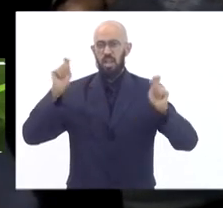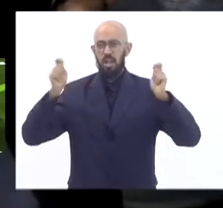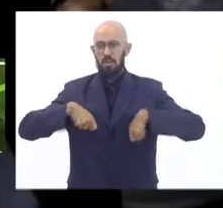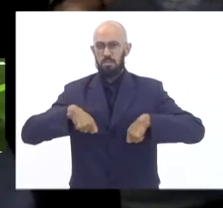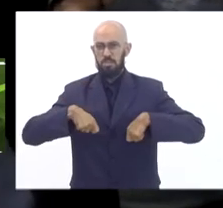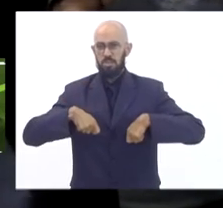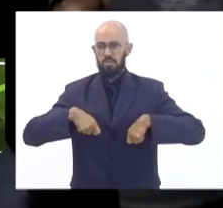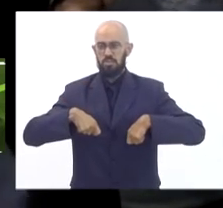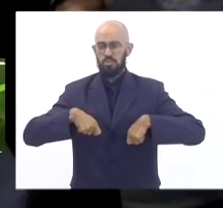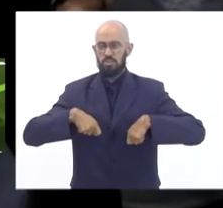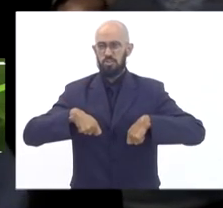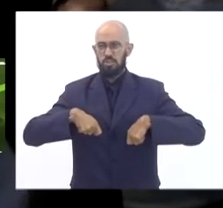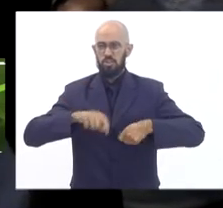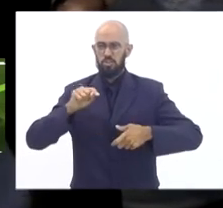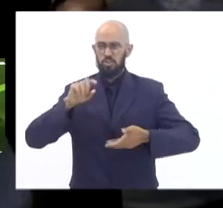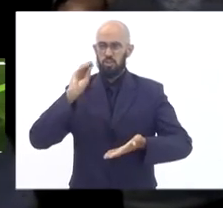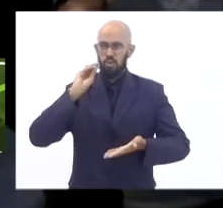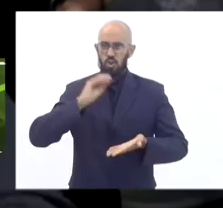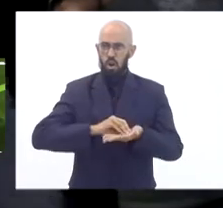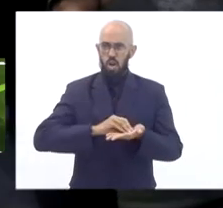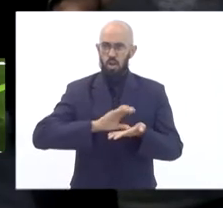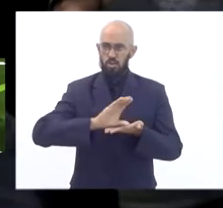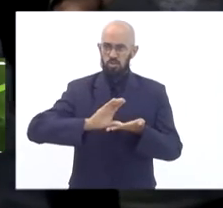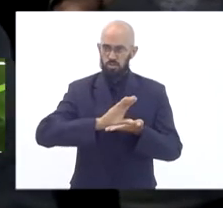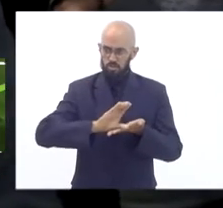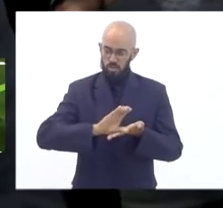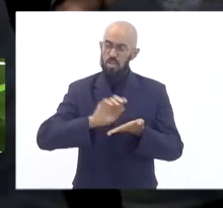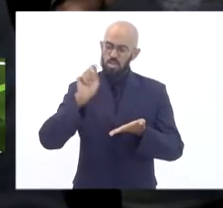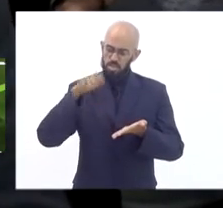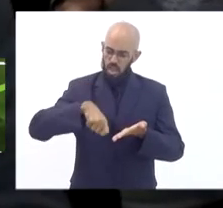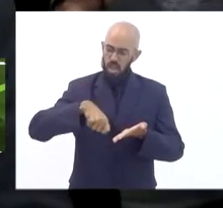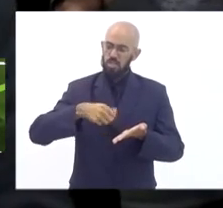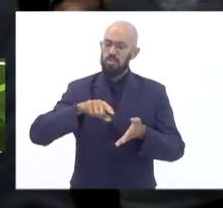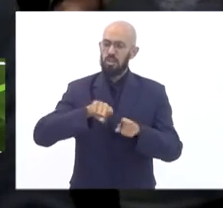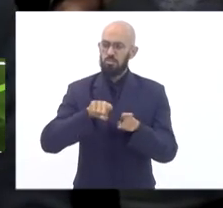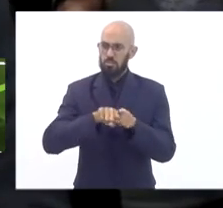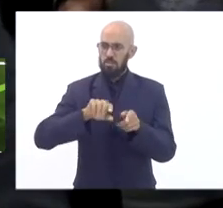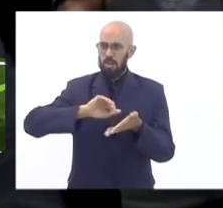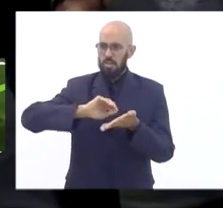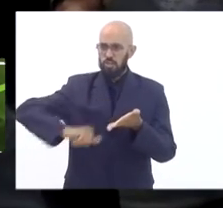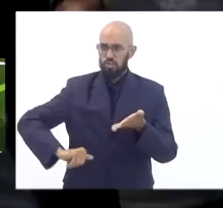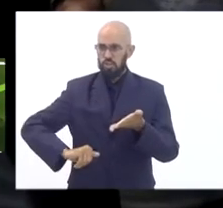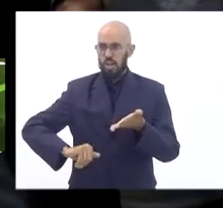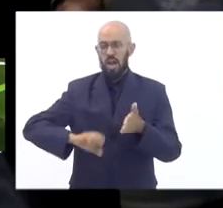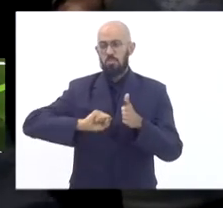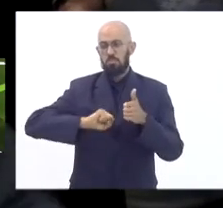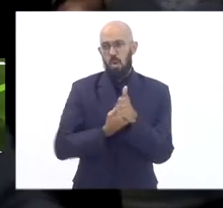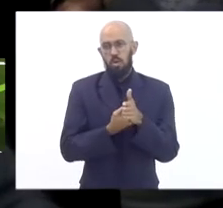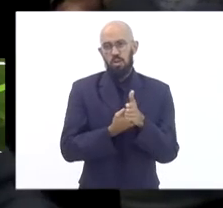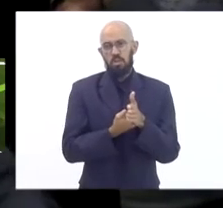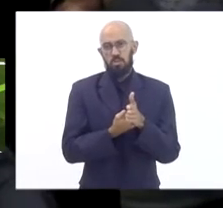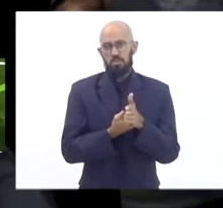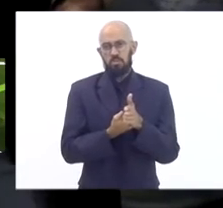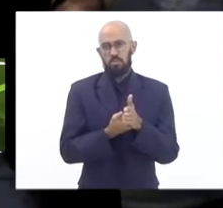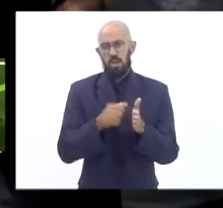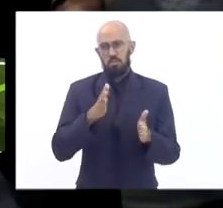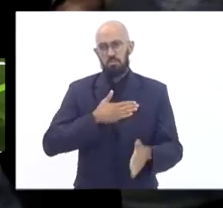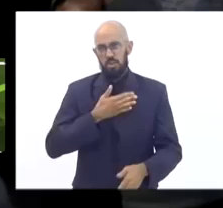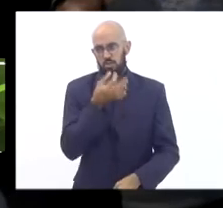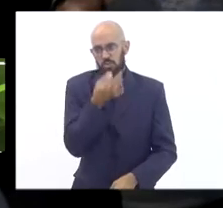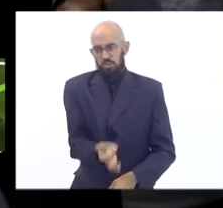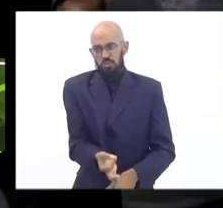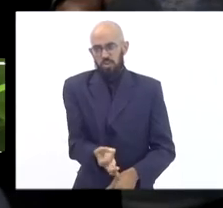coloca conselheiro e tem o poder de tirar conselheiro, ainda que seja por meio do impedimento. Então, são essas sugestões,